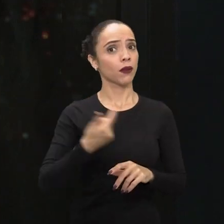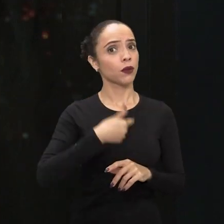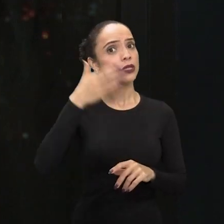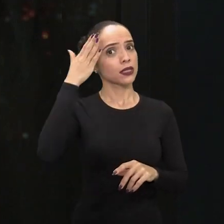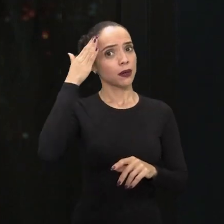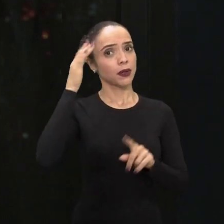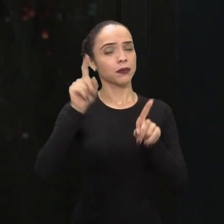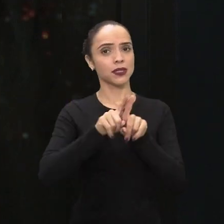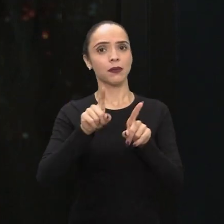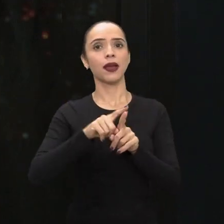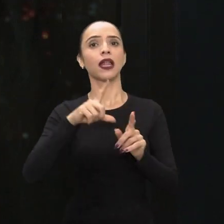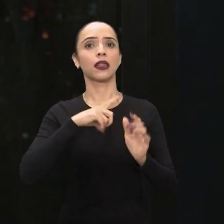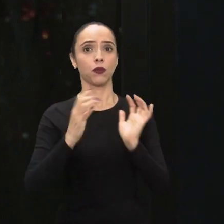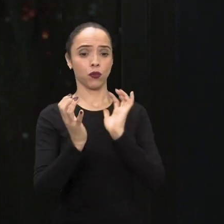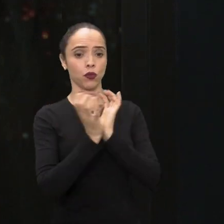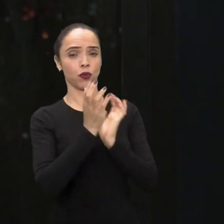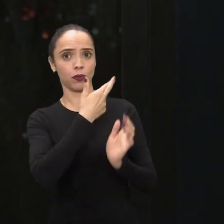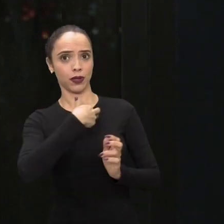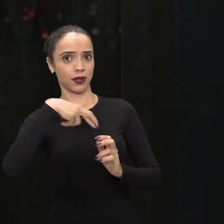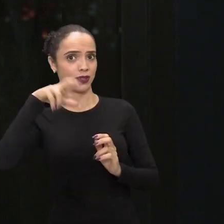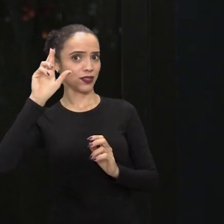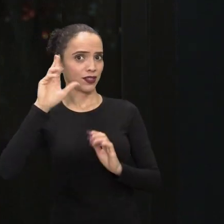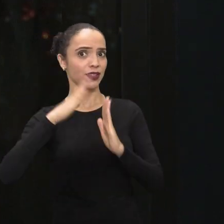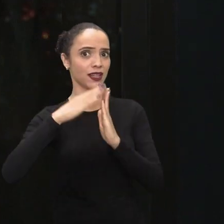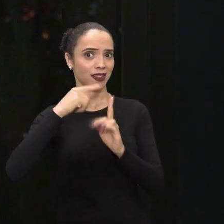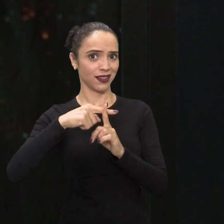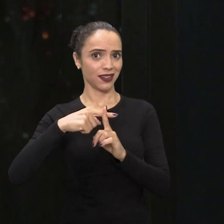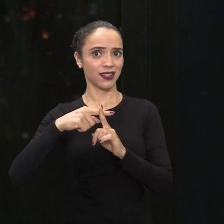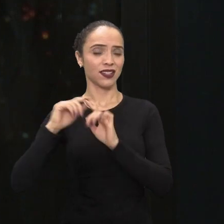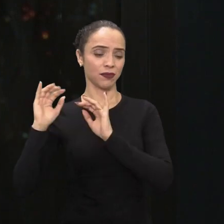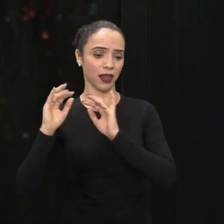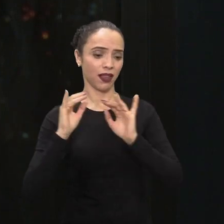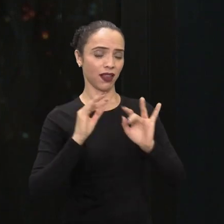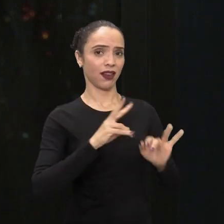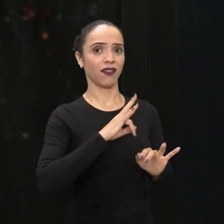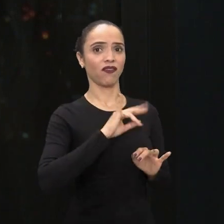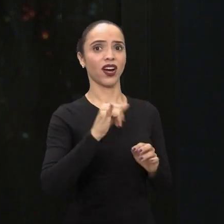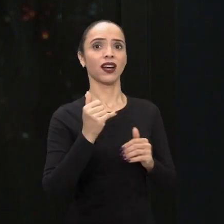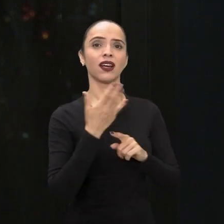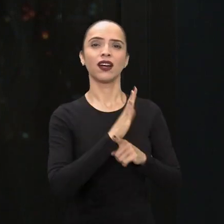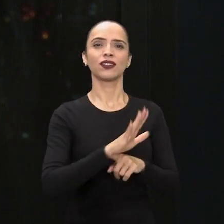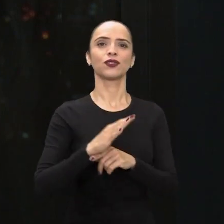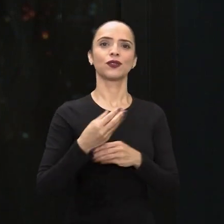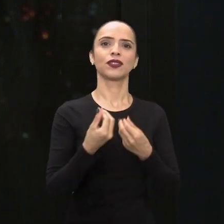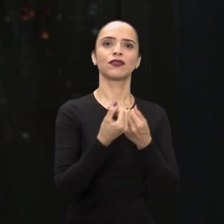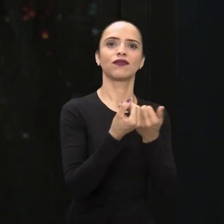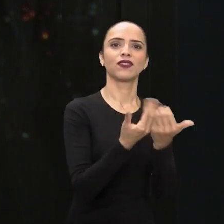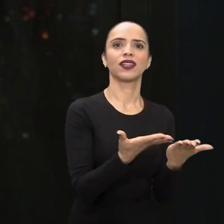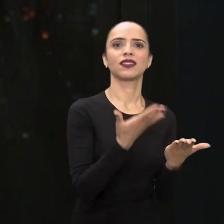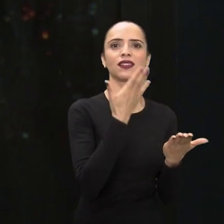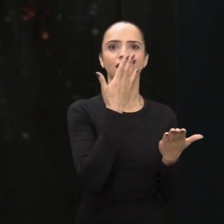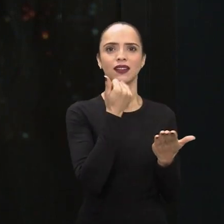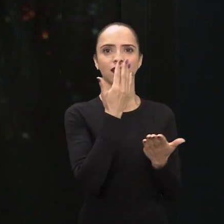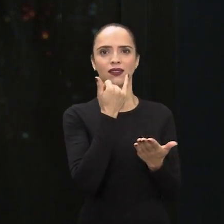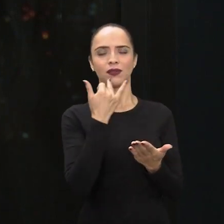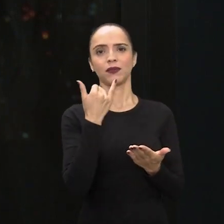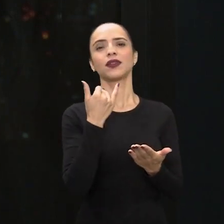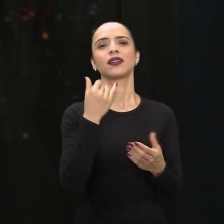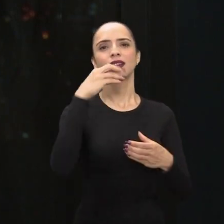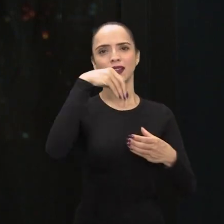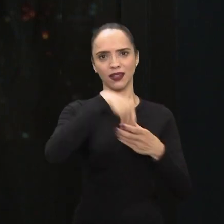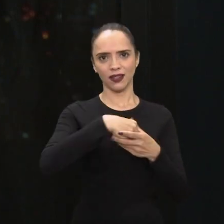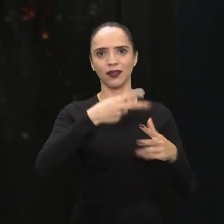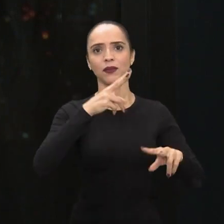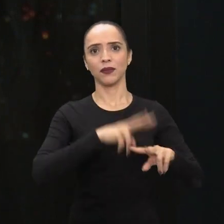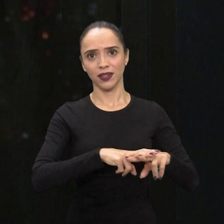a gente tem por exemplo uma matriz religiosa que ajudava fornecer inclusive para os presídios que hoje está proibida de levar alimento para os